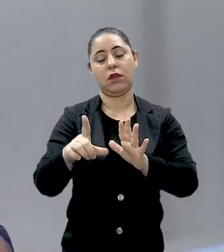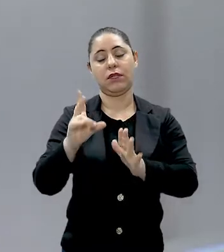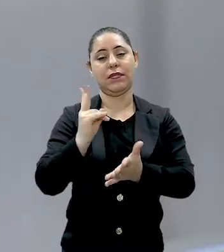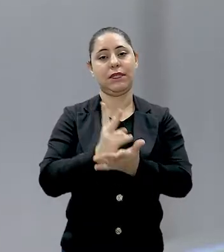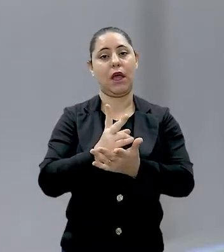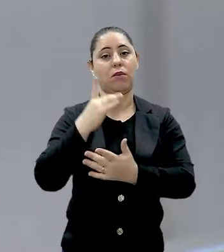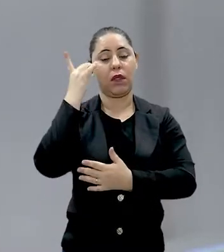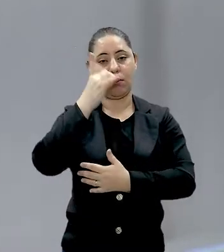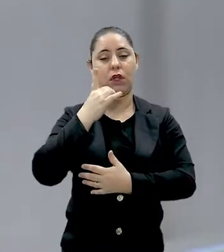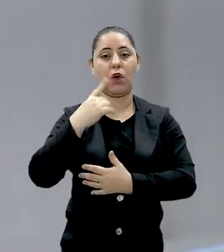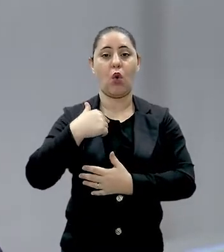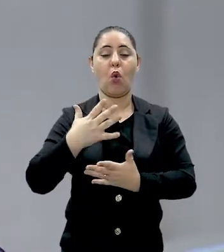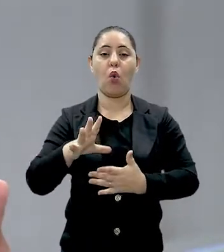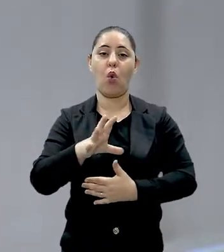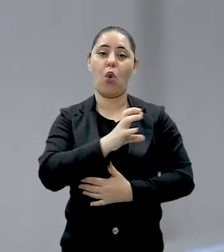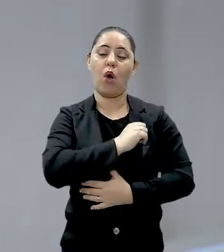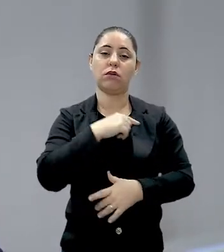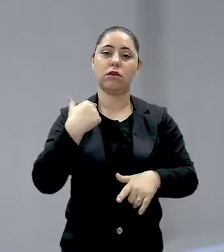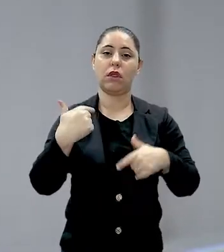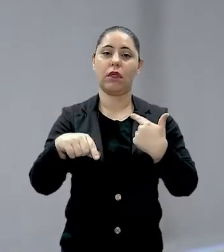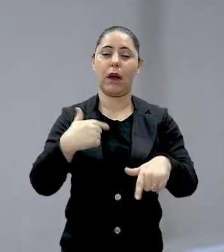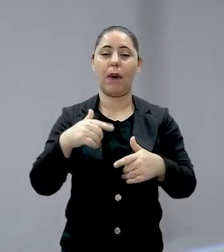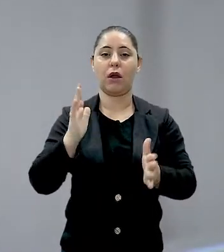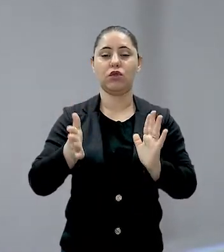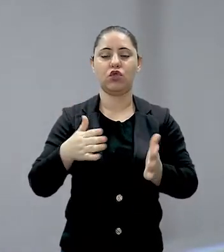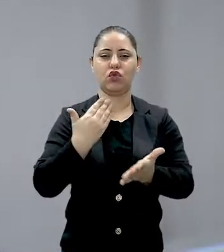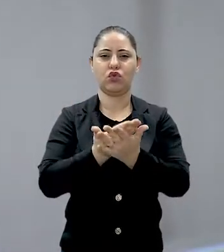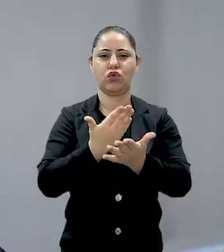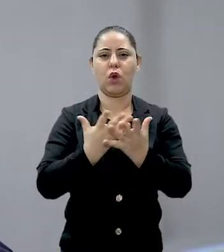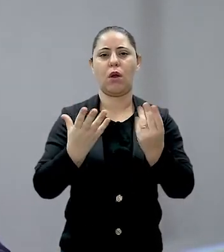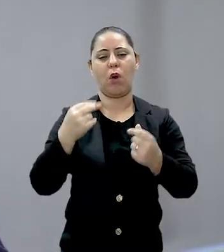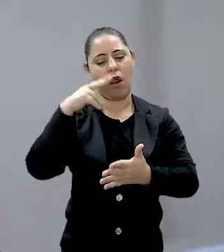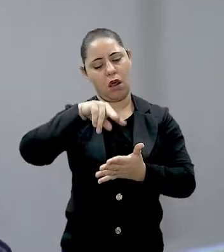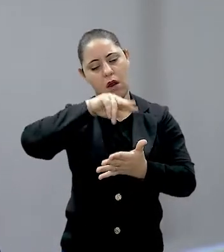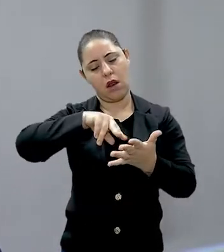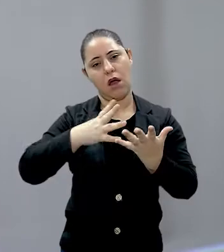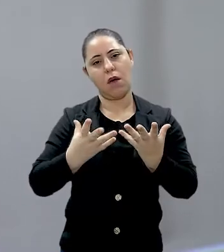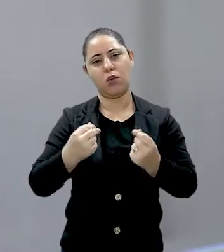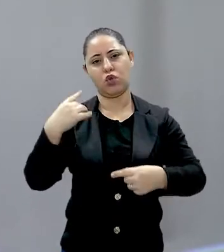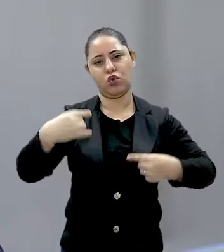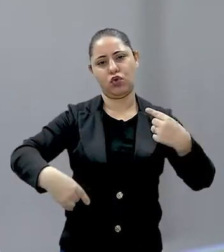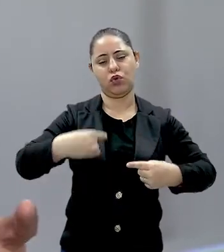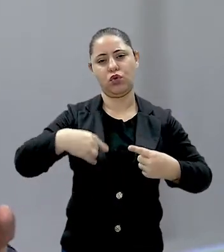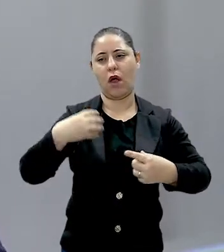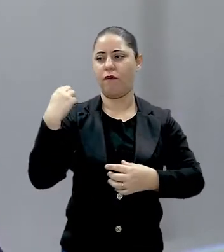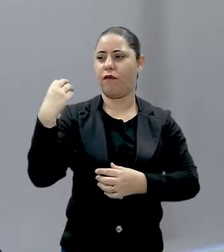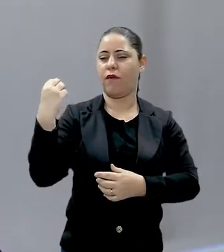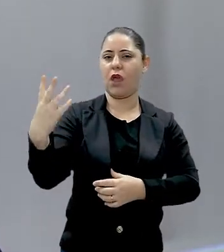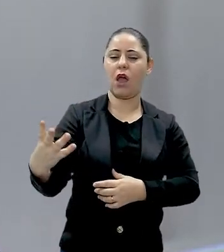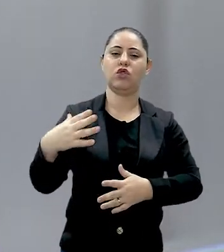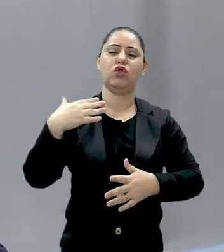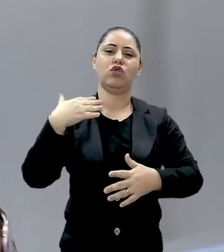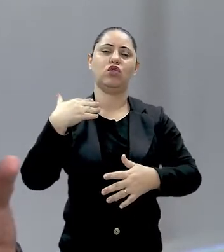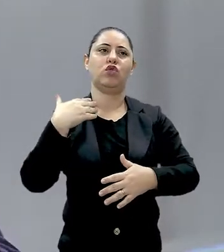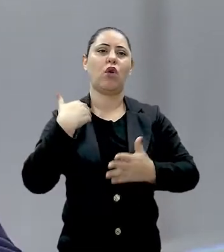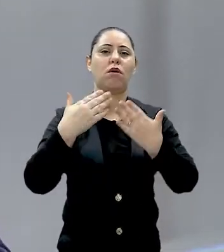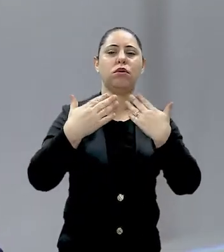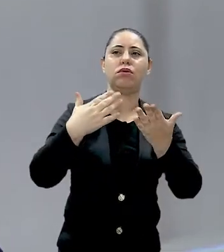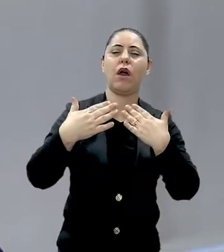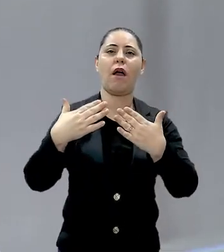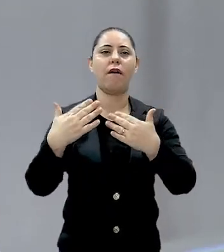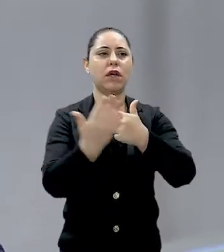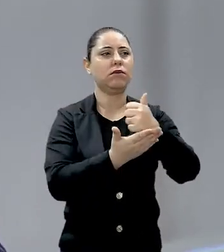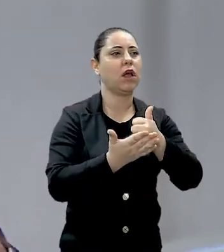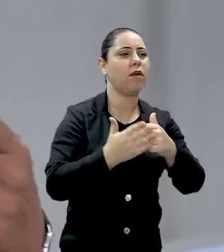fui uma pessoa de parlamento, eu gosto do exercício do parlamento, eu estudo muito, eu leio muito, eu debato, eu viajo, eu converso, eu vou